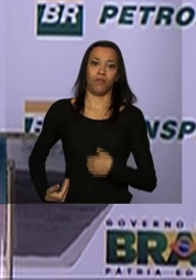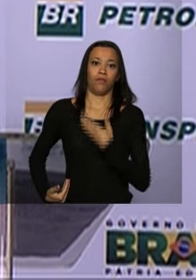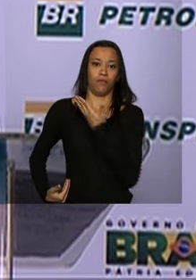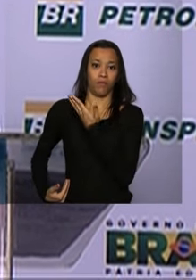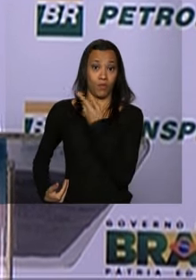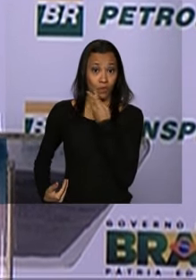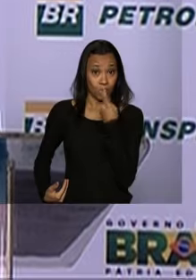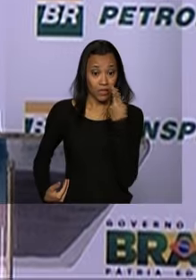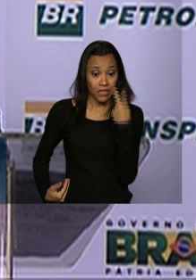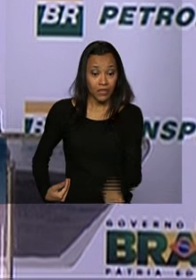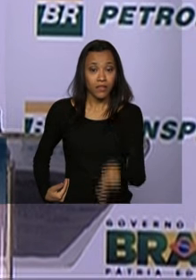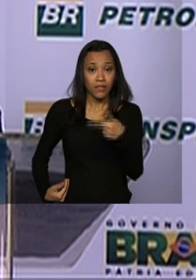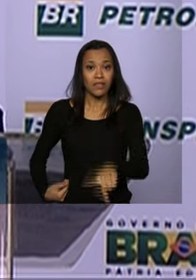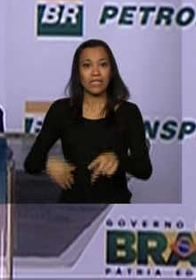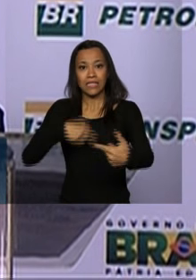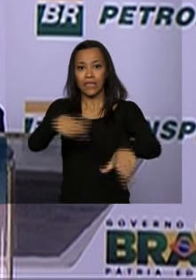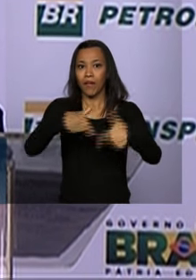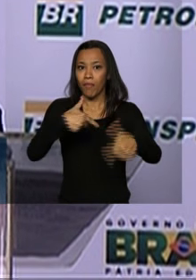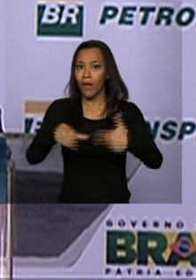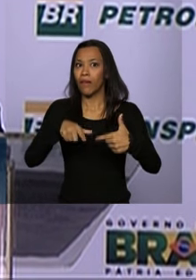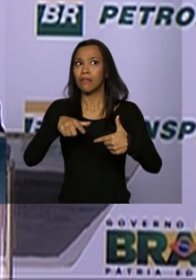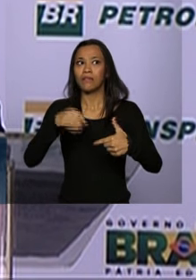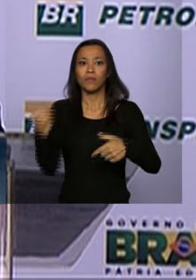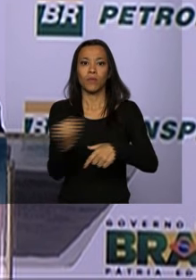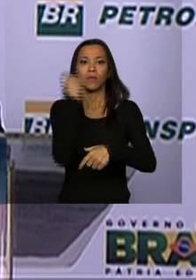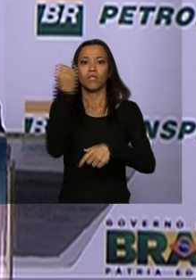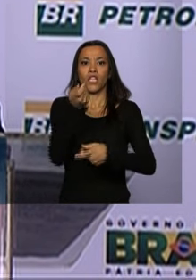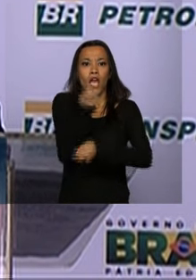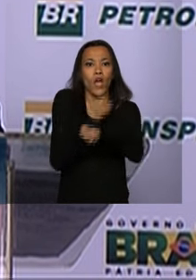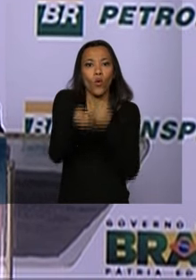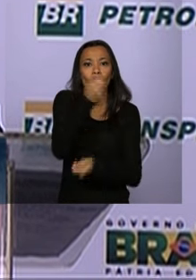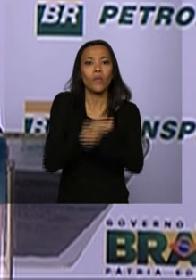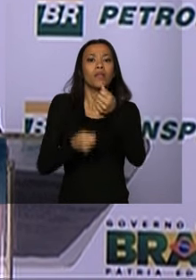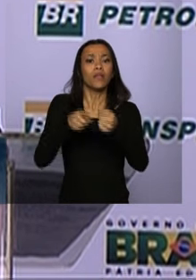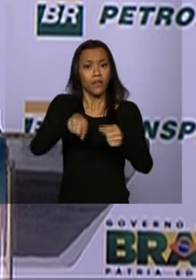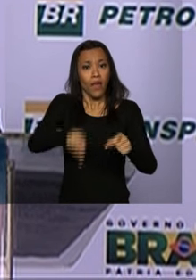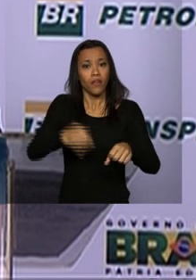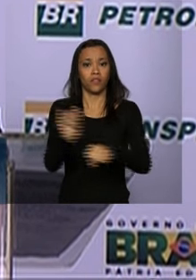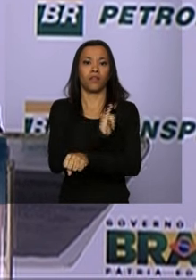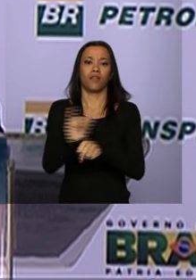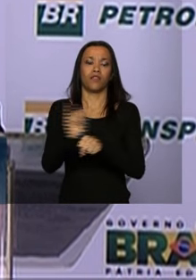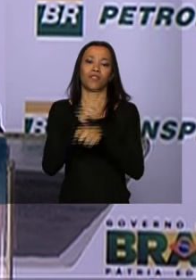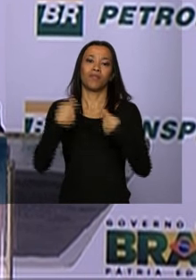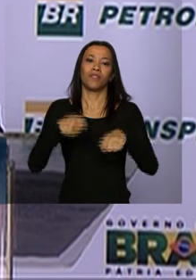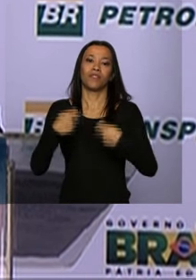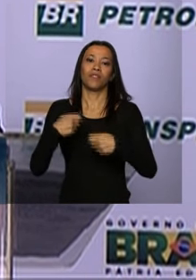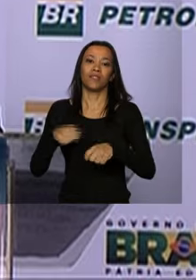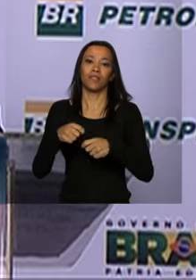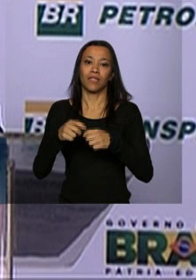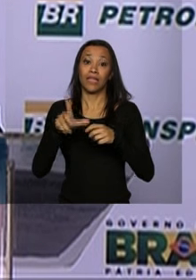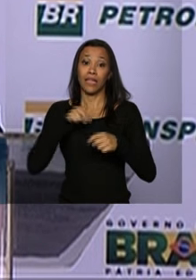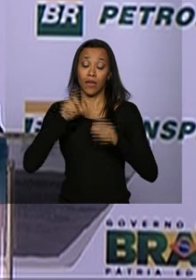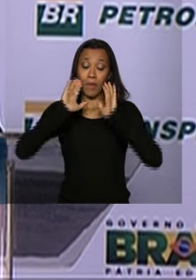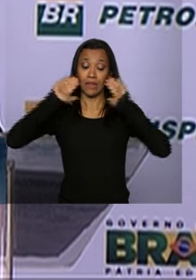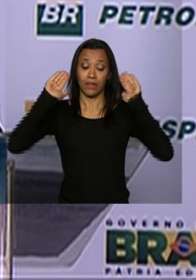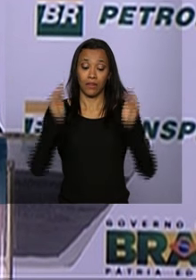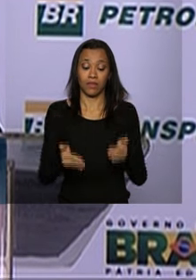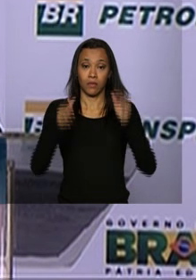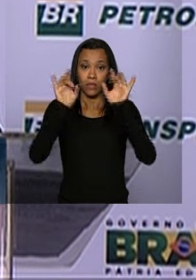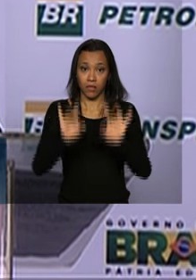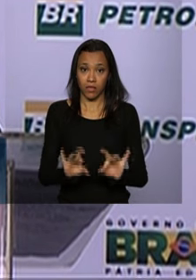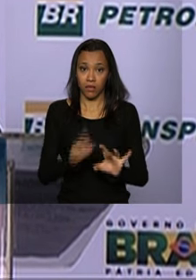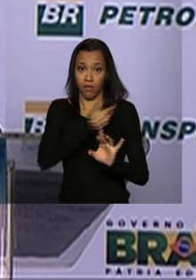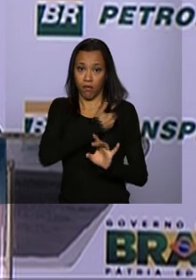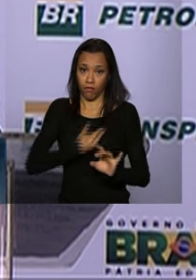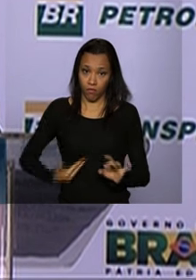relevância econômica e por sua condição estratégica, que necessita receber do governo um tratamento especial que assegure